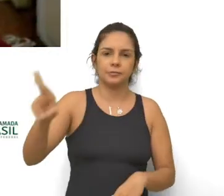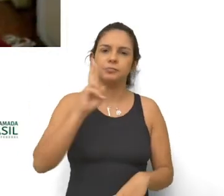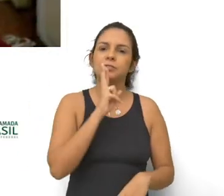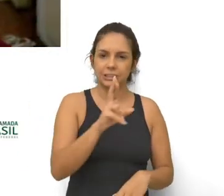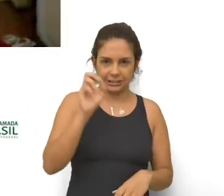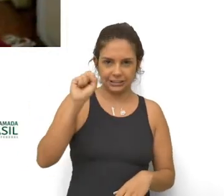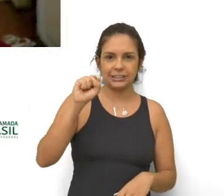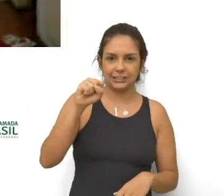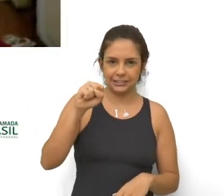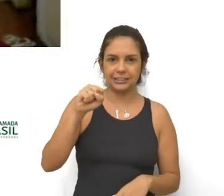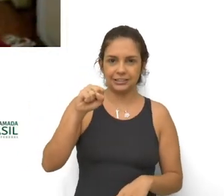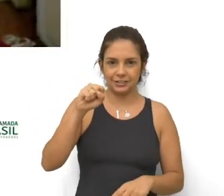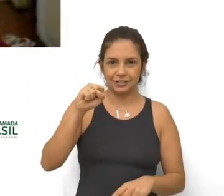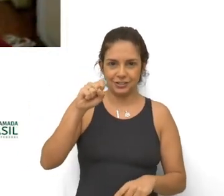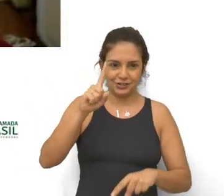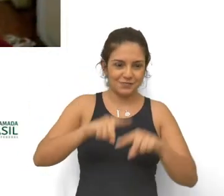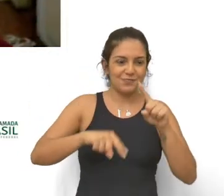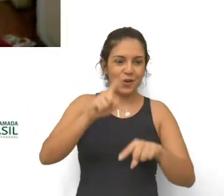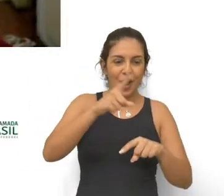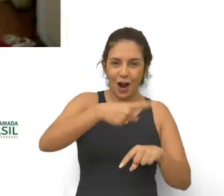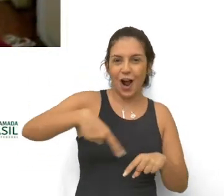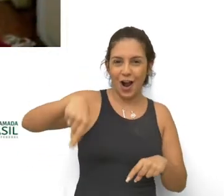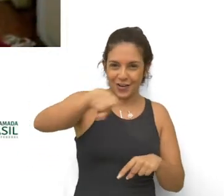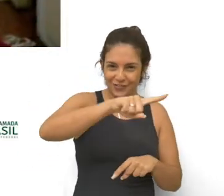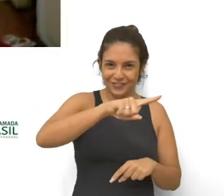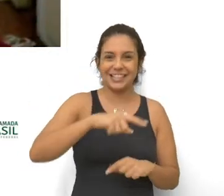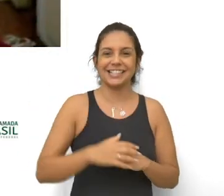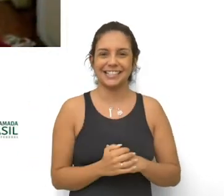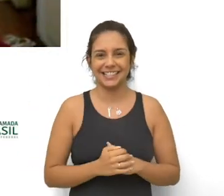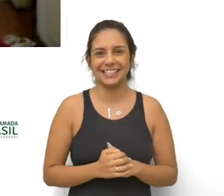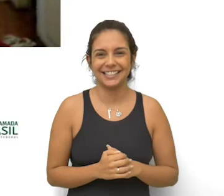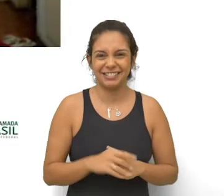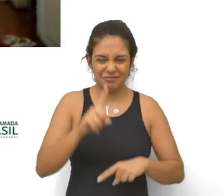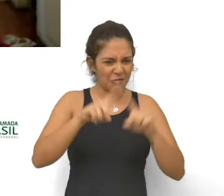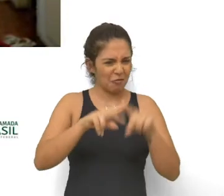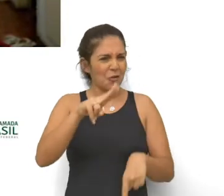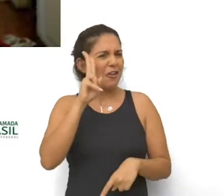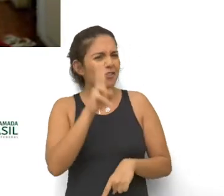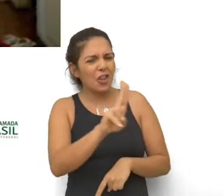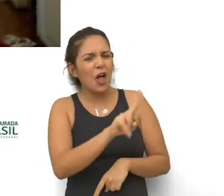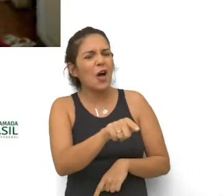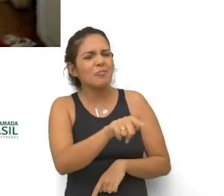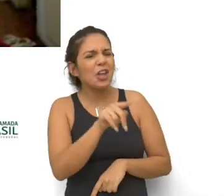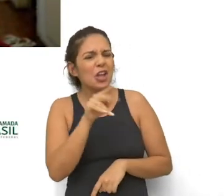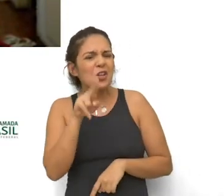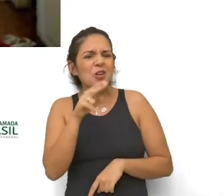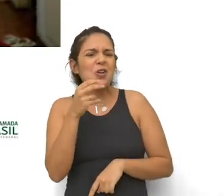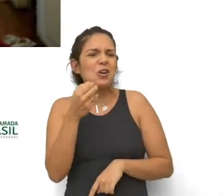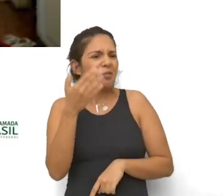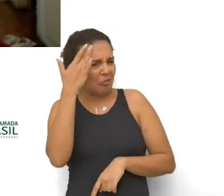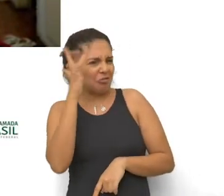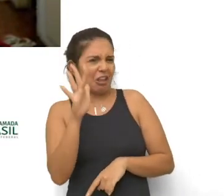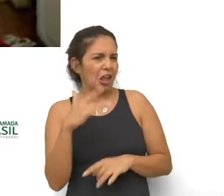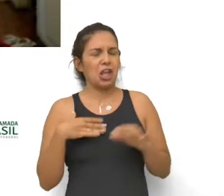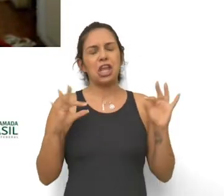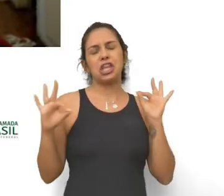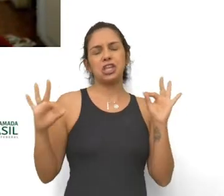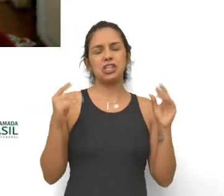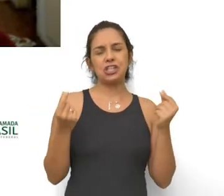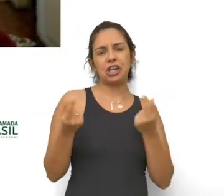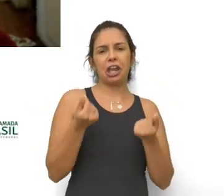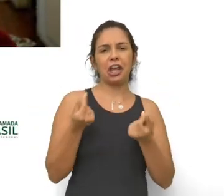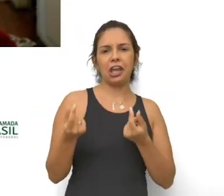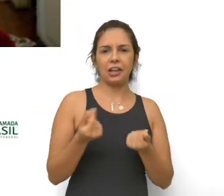causa daqueles móveis esquisitos sem um fogão. Adorei isso. Esses móveis esquisitos dentro da cozinha, muito engraçado. Mas esses